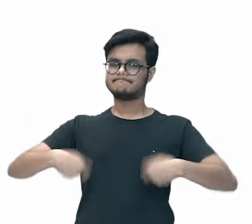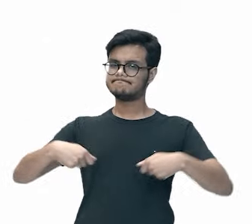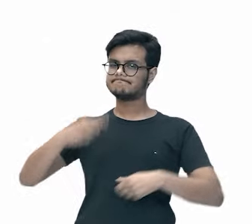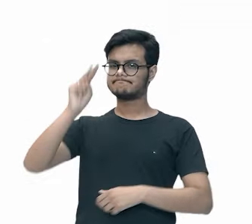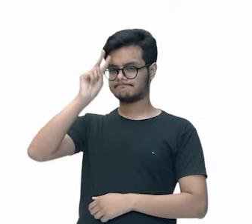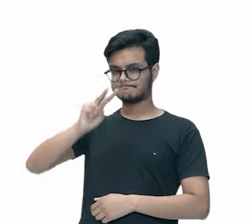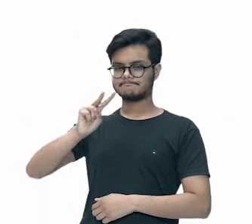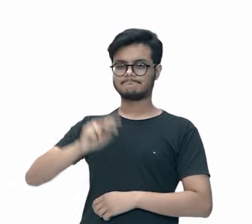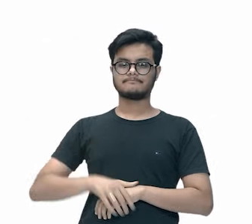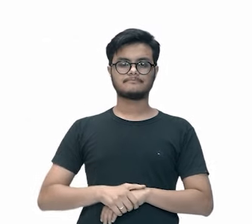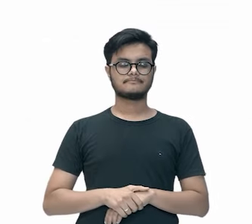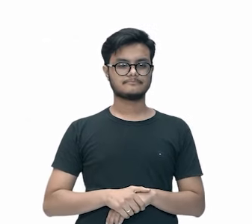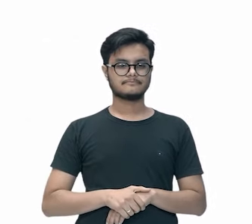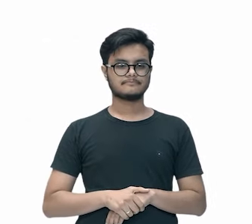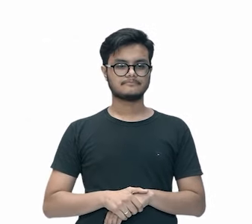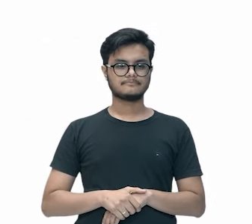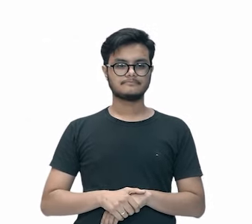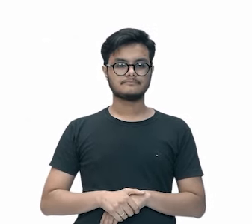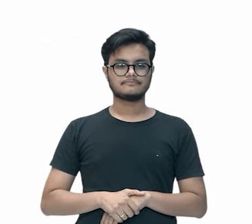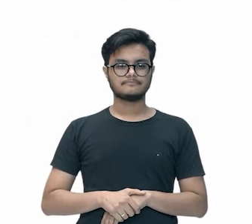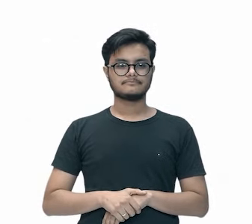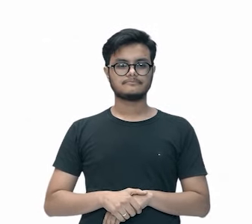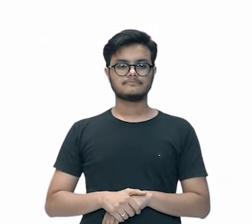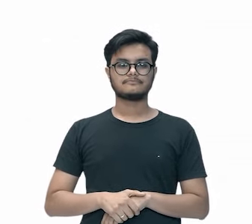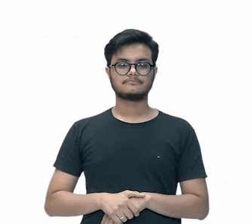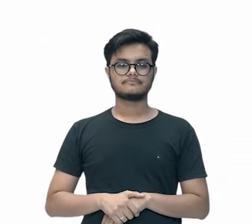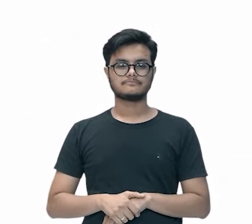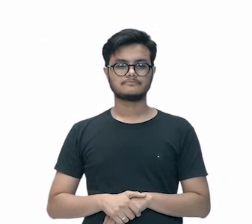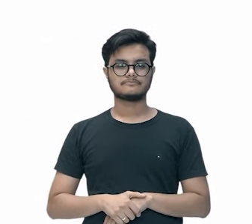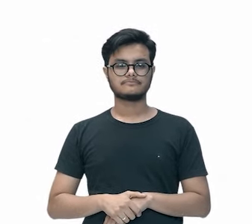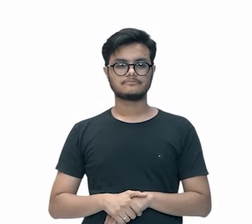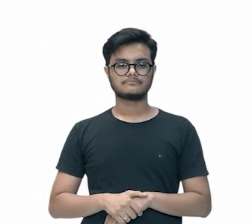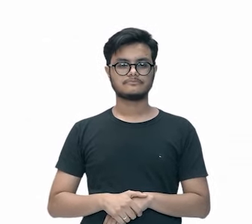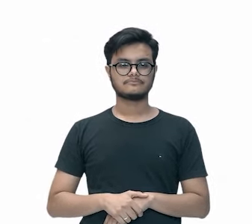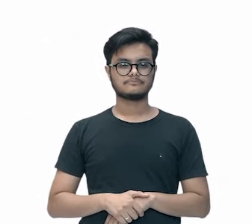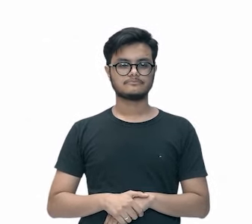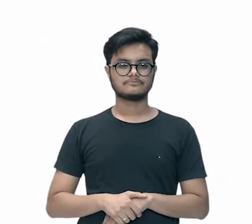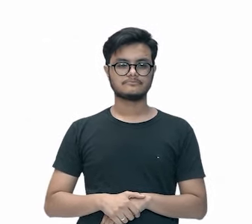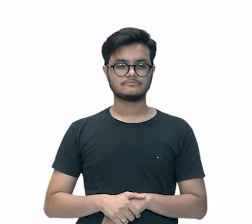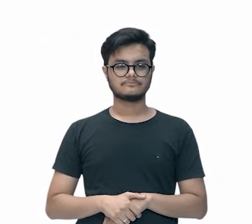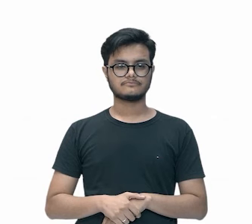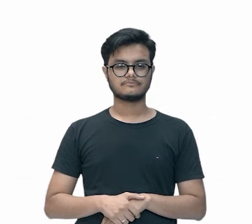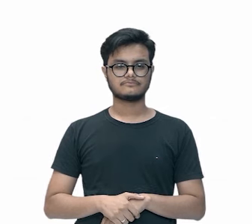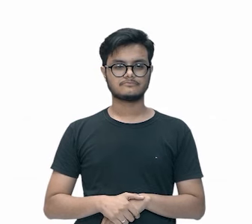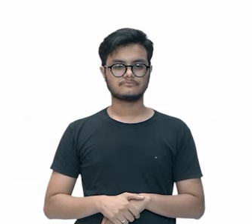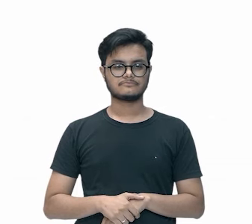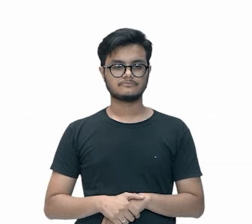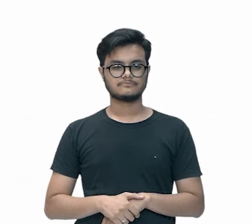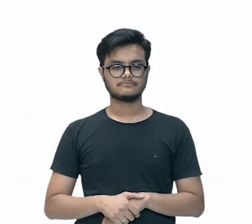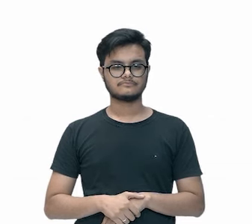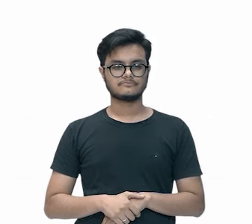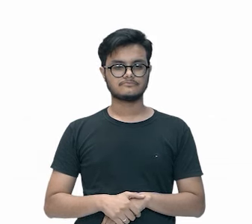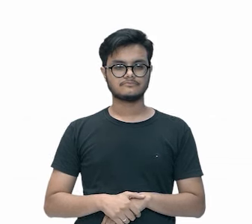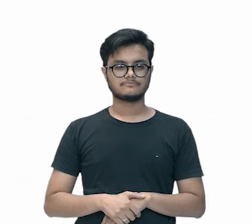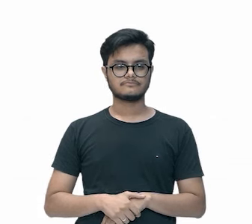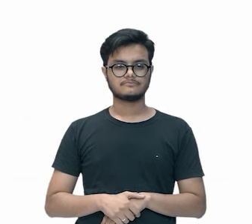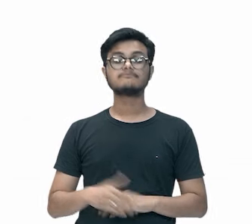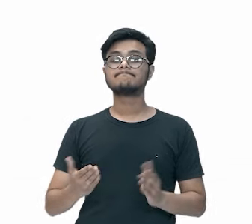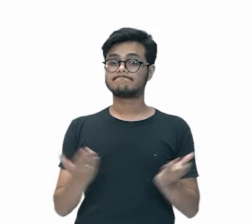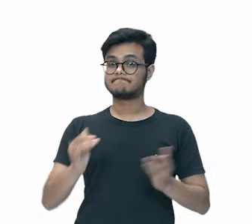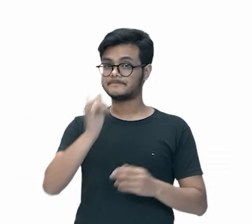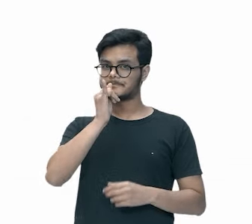E ali eu já trouxe o exemplo de um alceno, né? Que é quando tem uma ligação dupla, tá? Quando tem a dupla